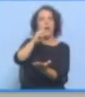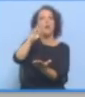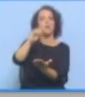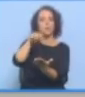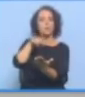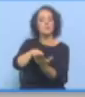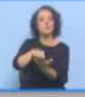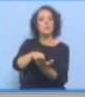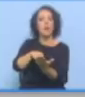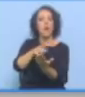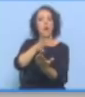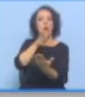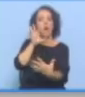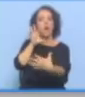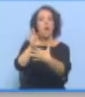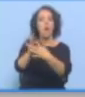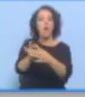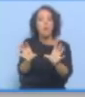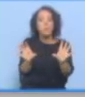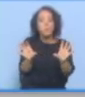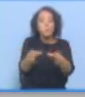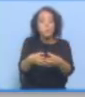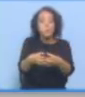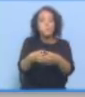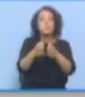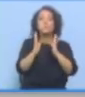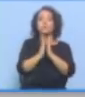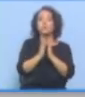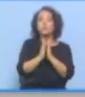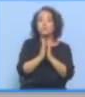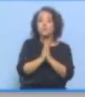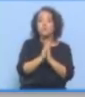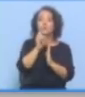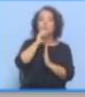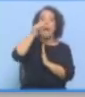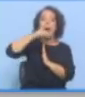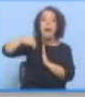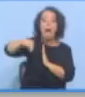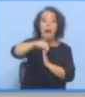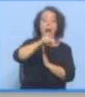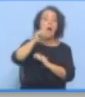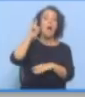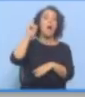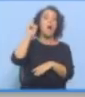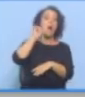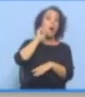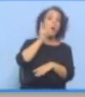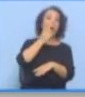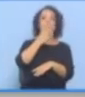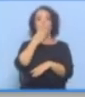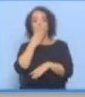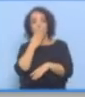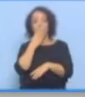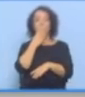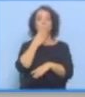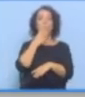referiria à comunidade cristã, onde poderia haver também surdos e mudos que tinham